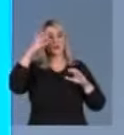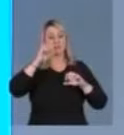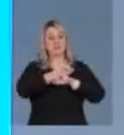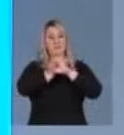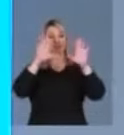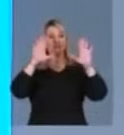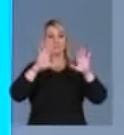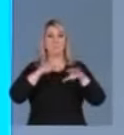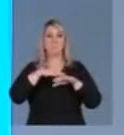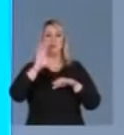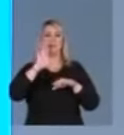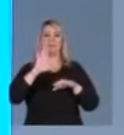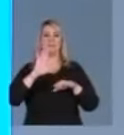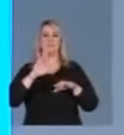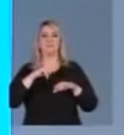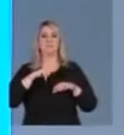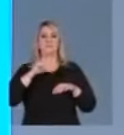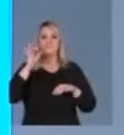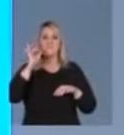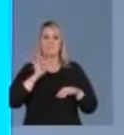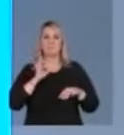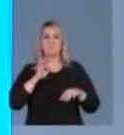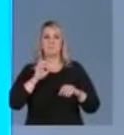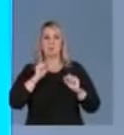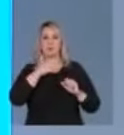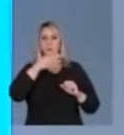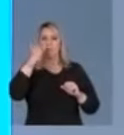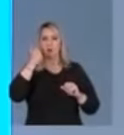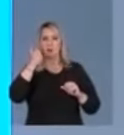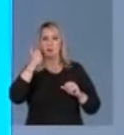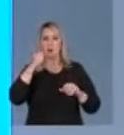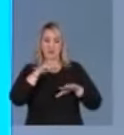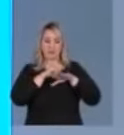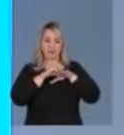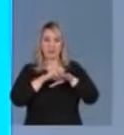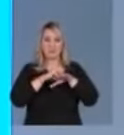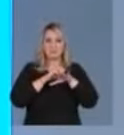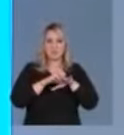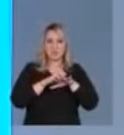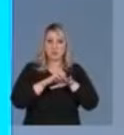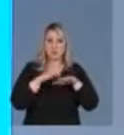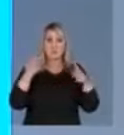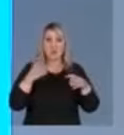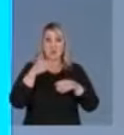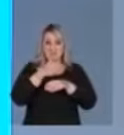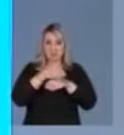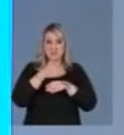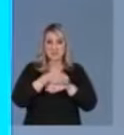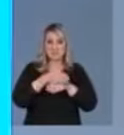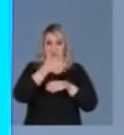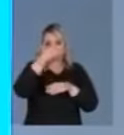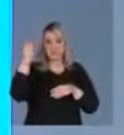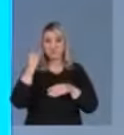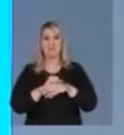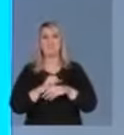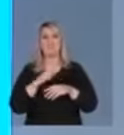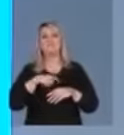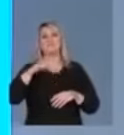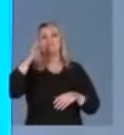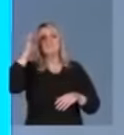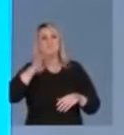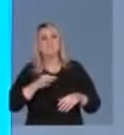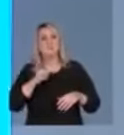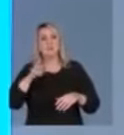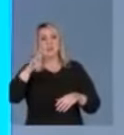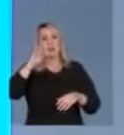transparente eu tinha certeza de que a gente poderia melhorar o sistema de transporte mas com a participação das pessoas eu tenho certeza de que o